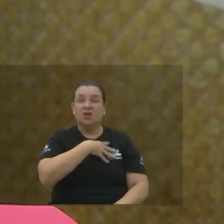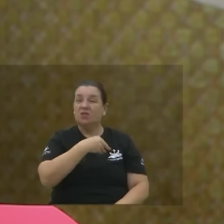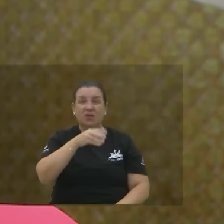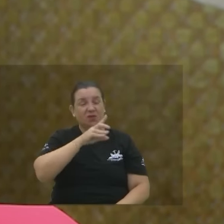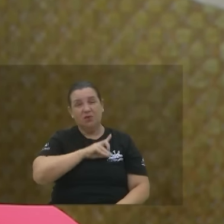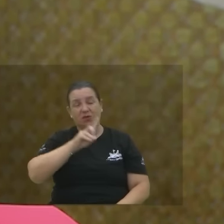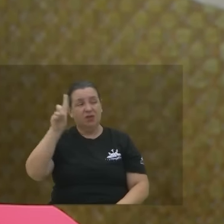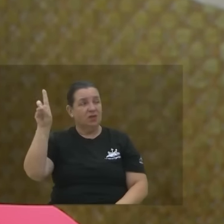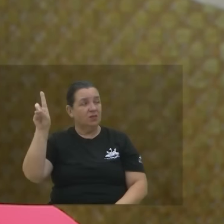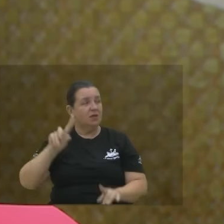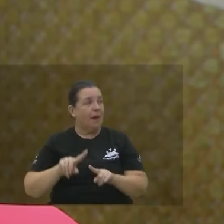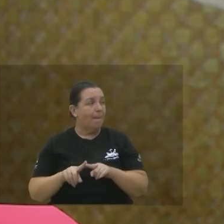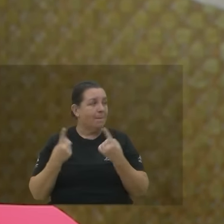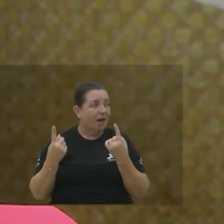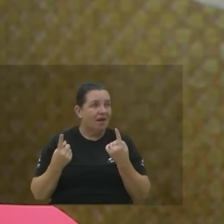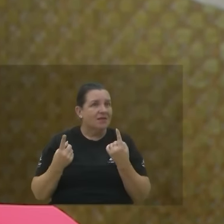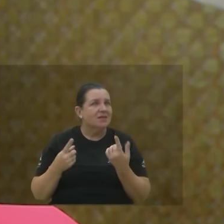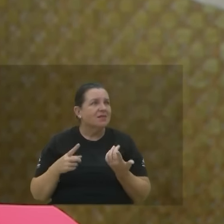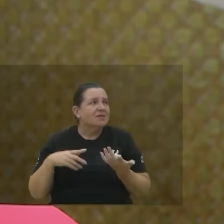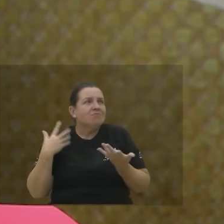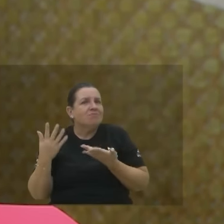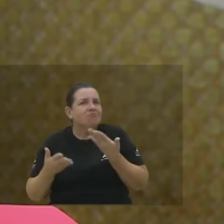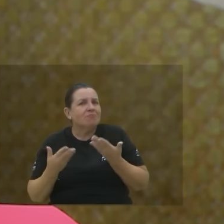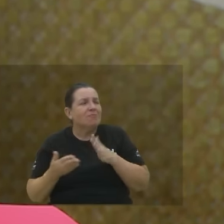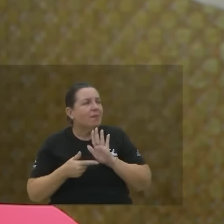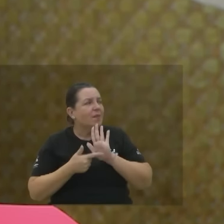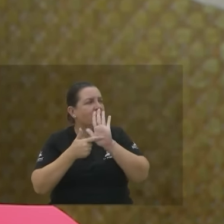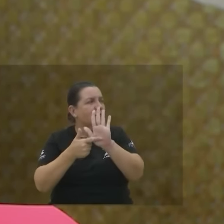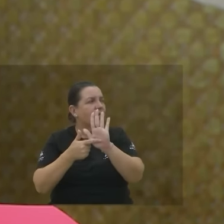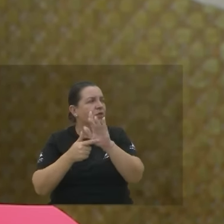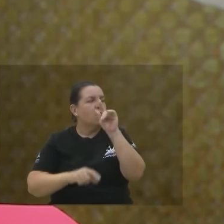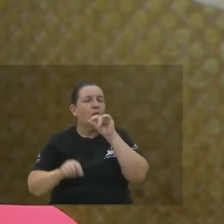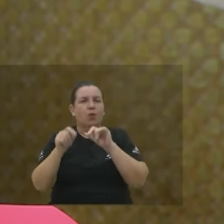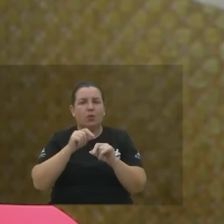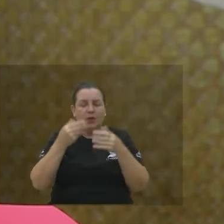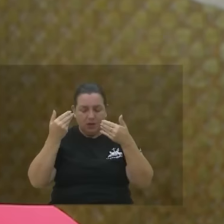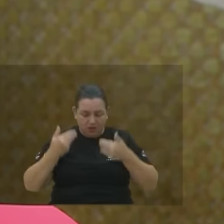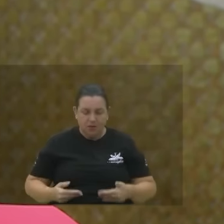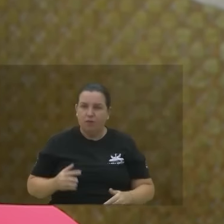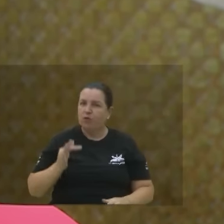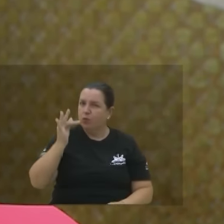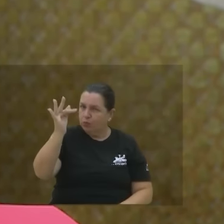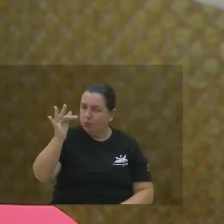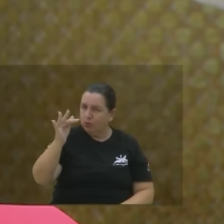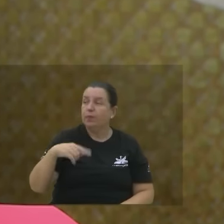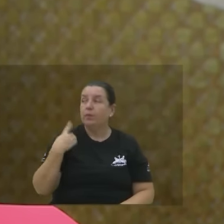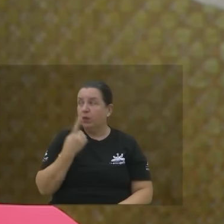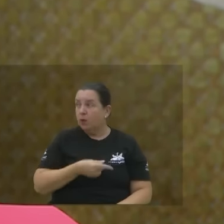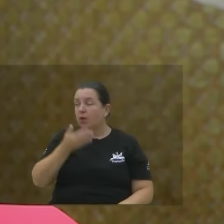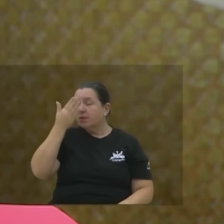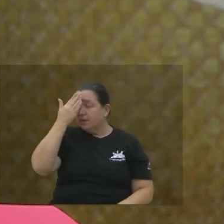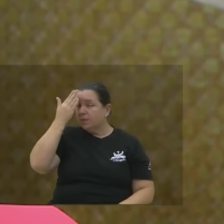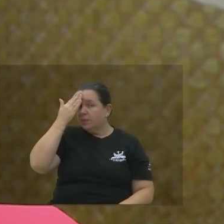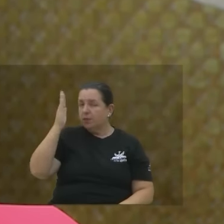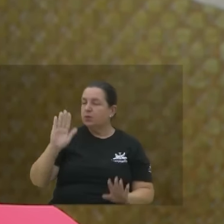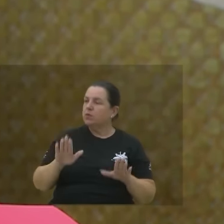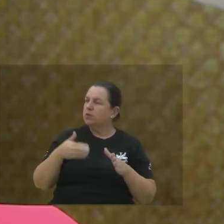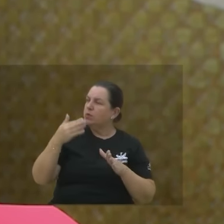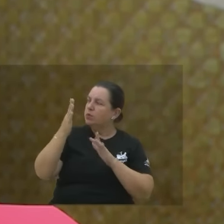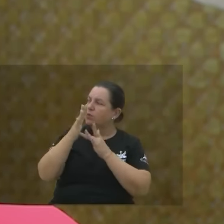Deus, mas nem sequer se manifestou o que seremos. Sabemos que, quando Jesus